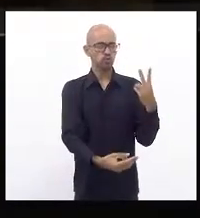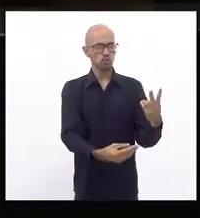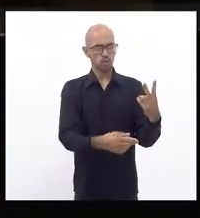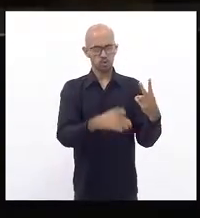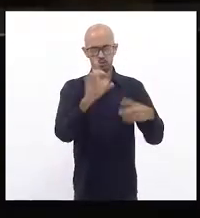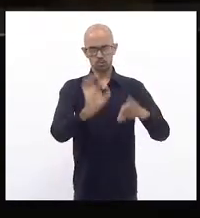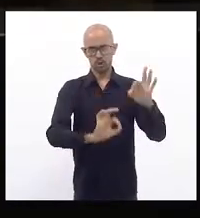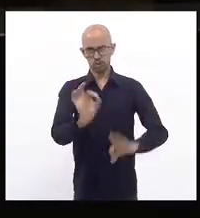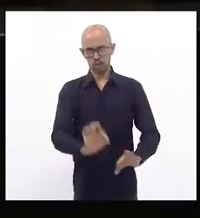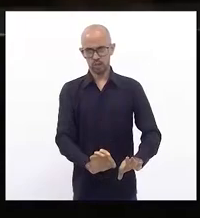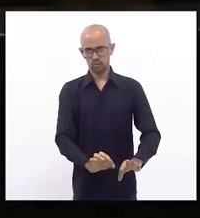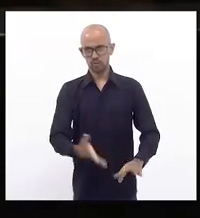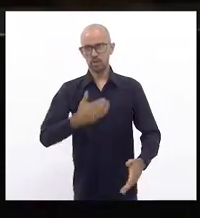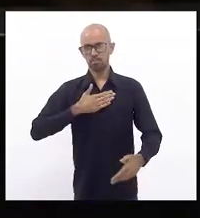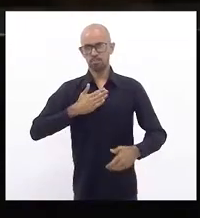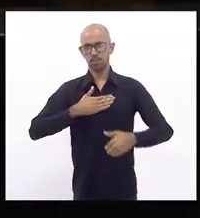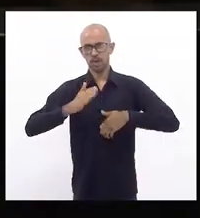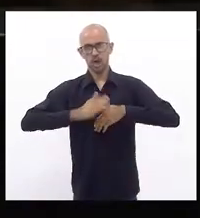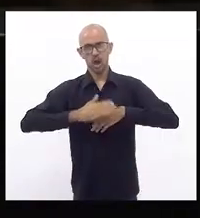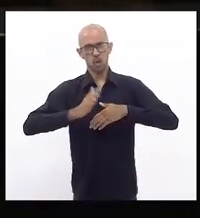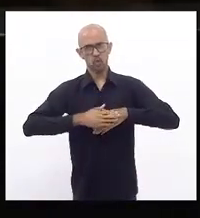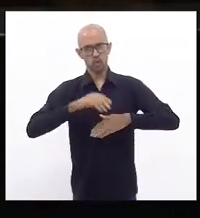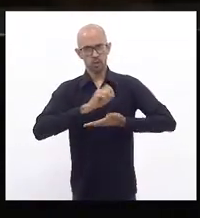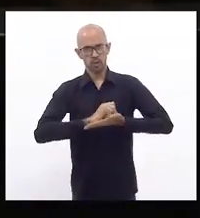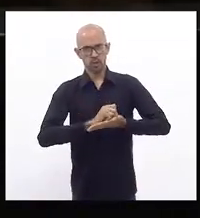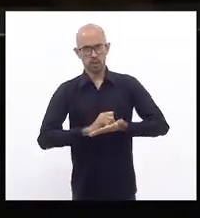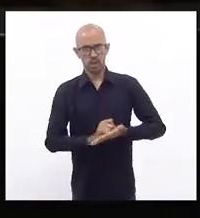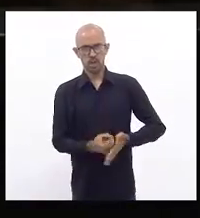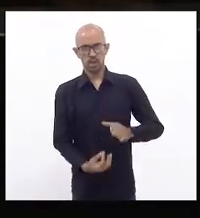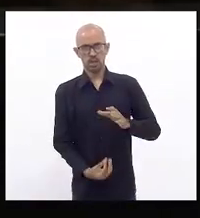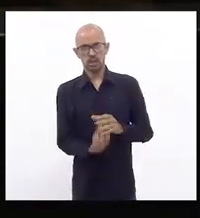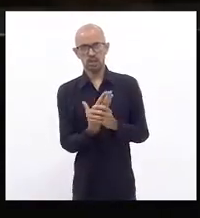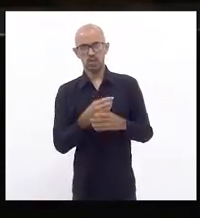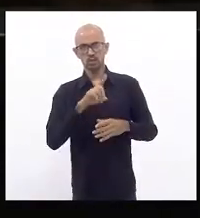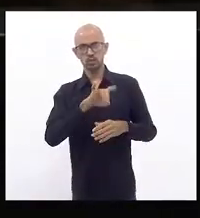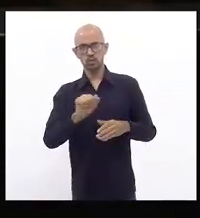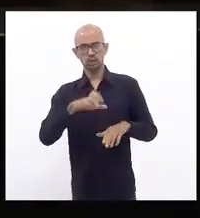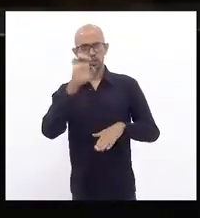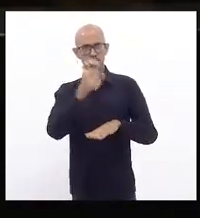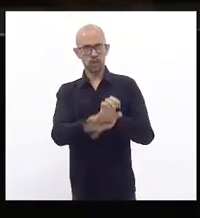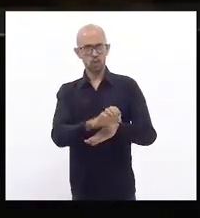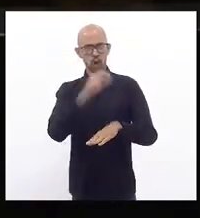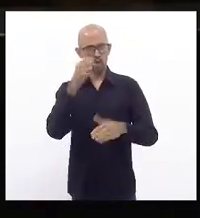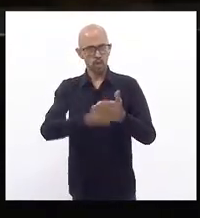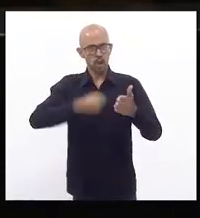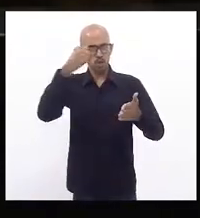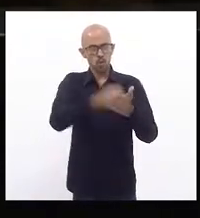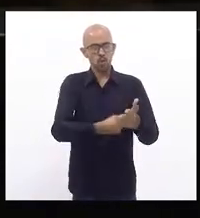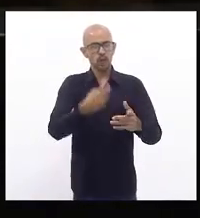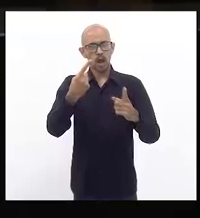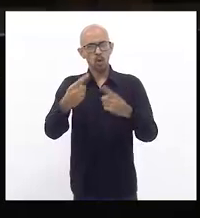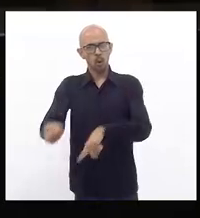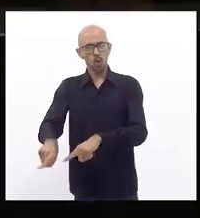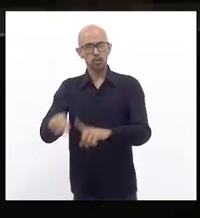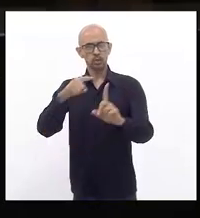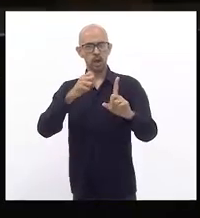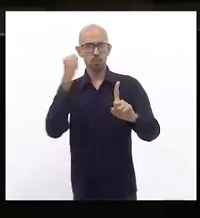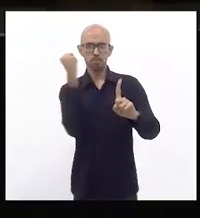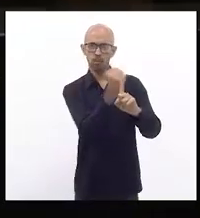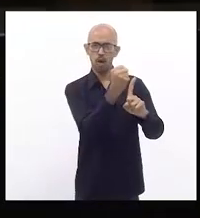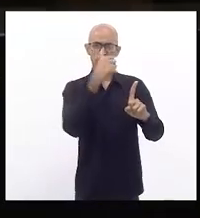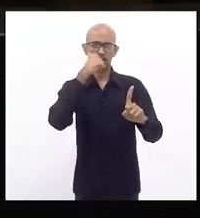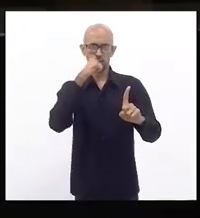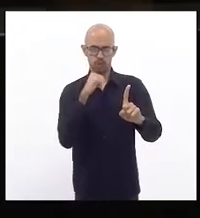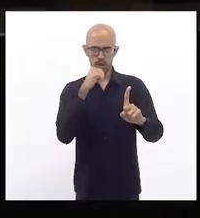projetos, no projeto de minha autoria, que institui o Dia Estadual de Luta contra o Feminicídio no Estado do Rio de